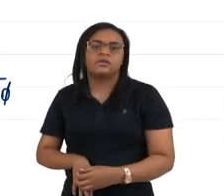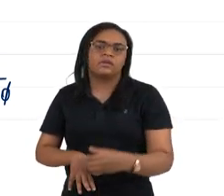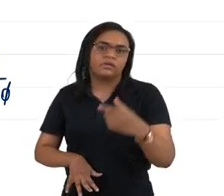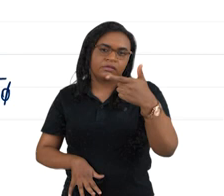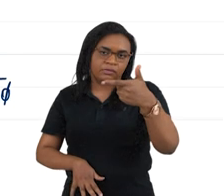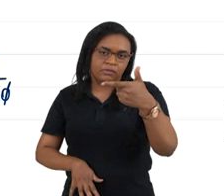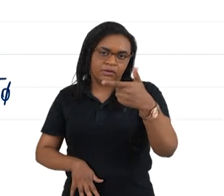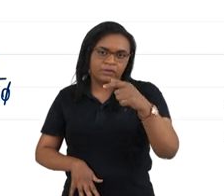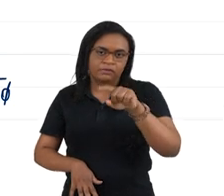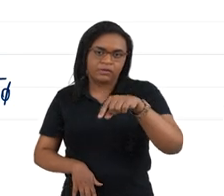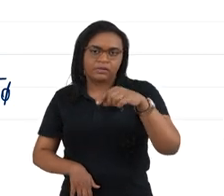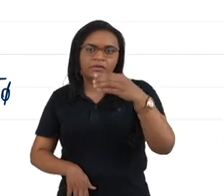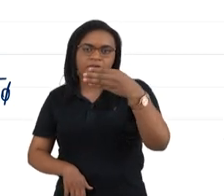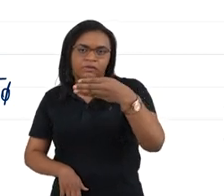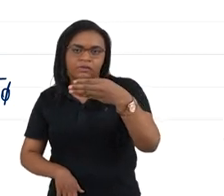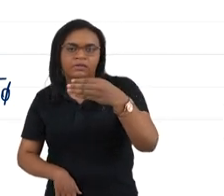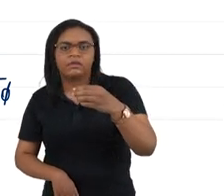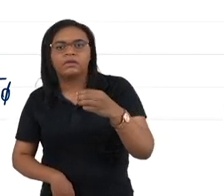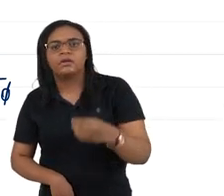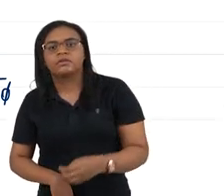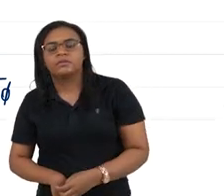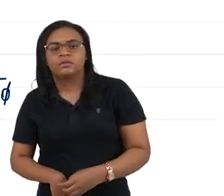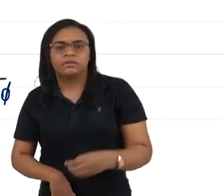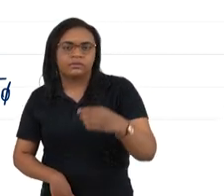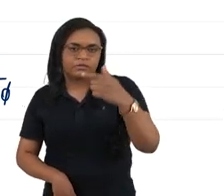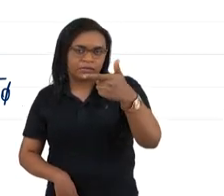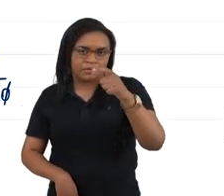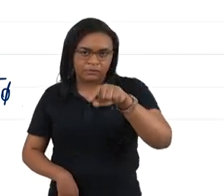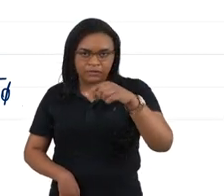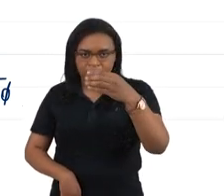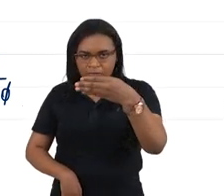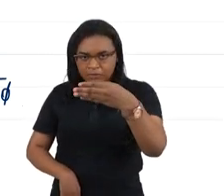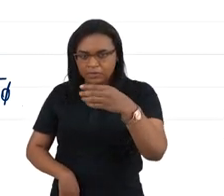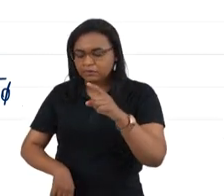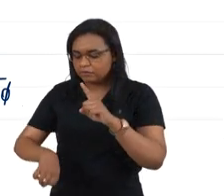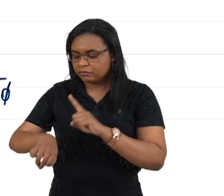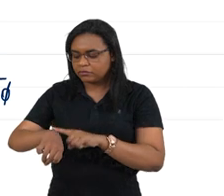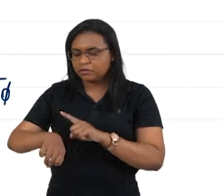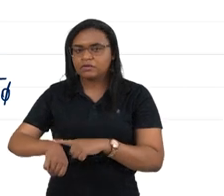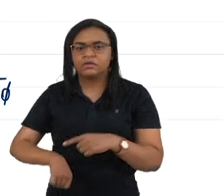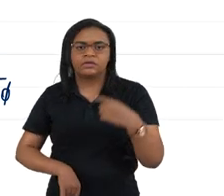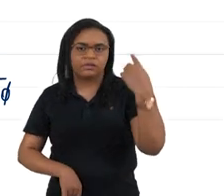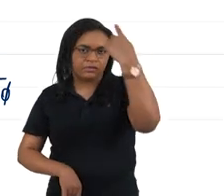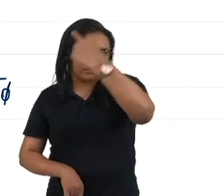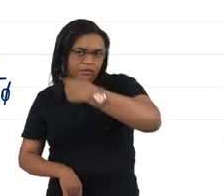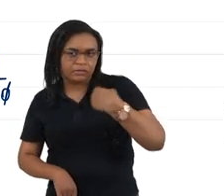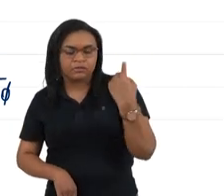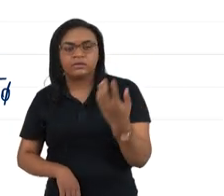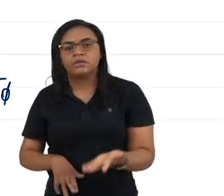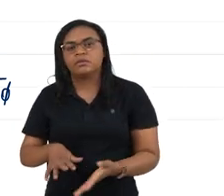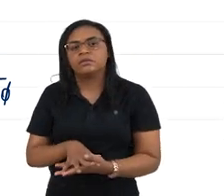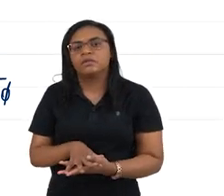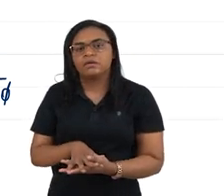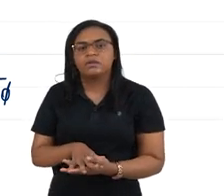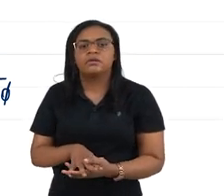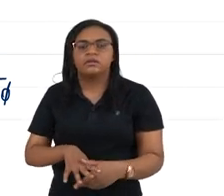ser de 2 horas e 40 minutos, ou seja, 2,4 de hora, tá, pessoal? Então, ocorreu isso aí. O